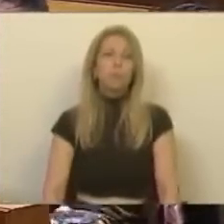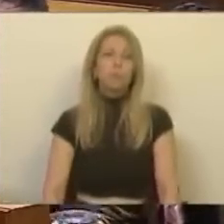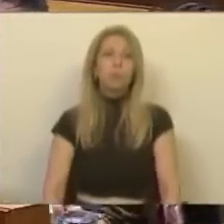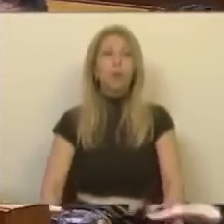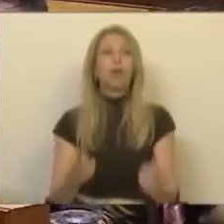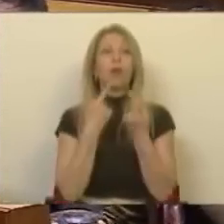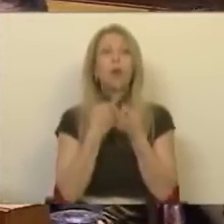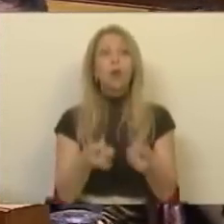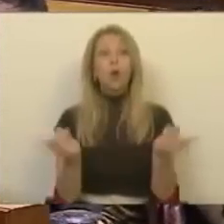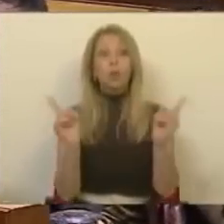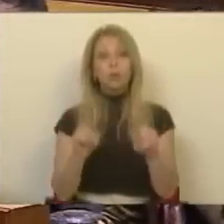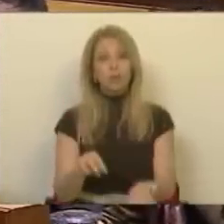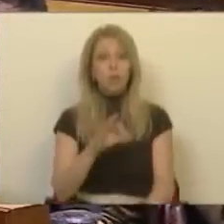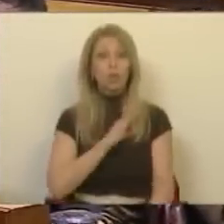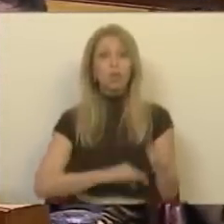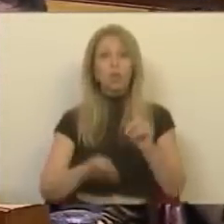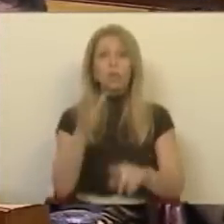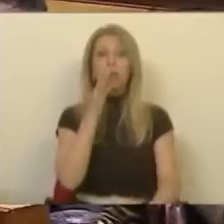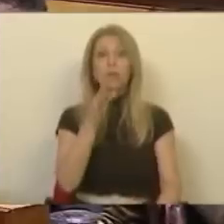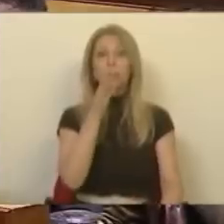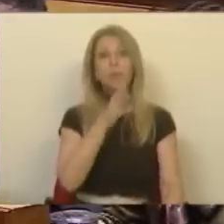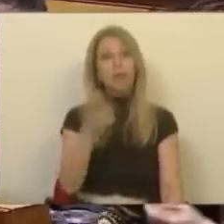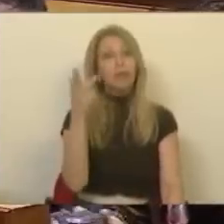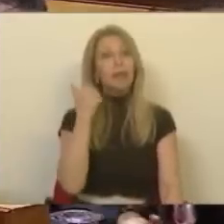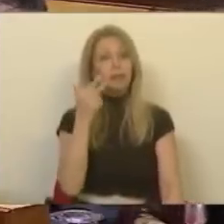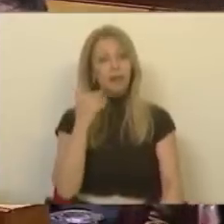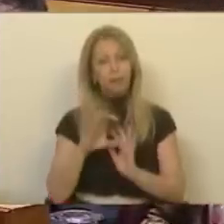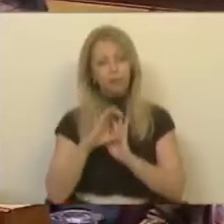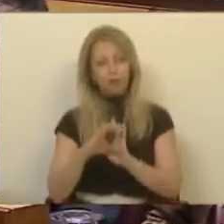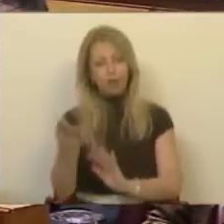tem de novo a palavra o senhor Deputado André Ventura